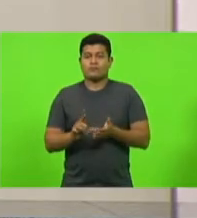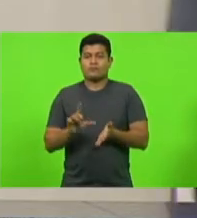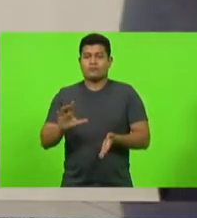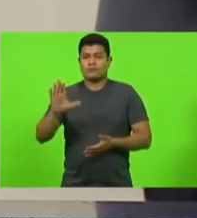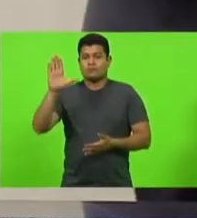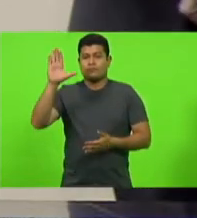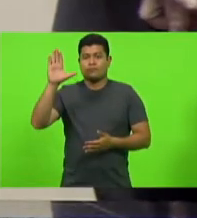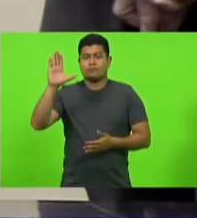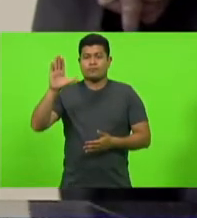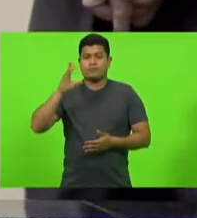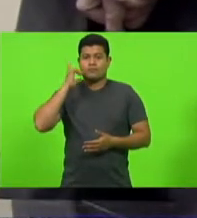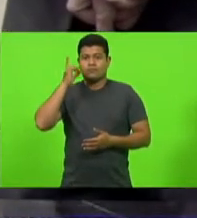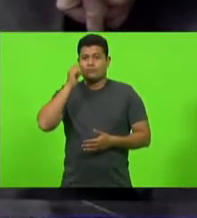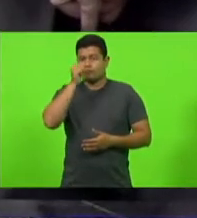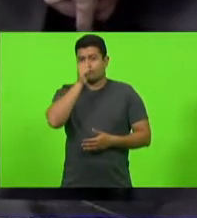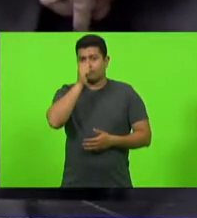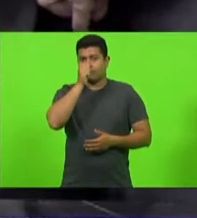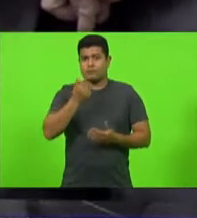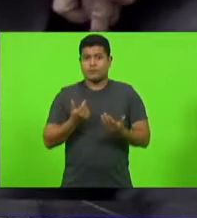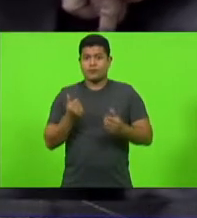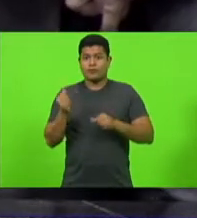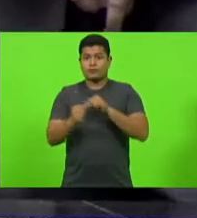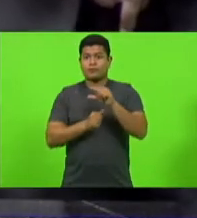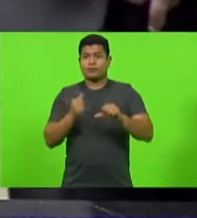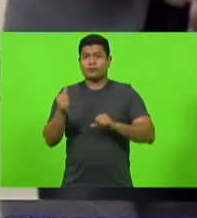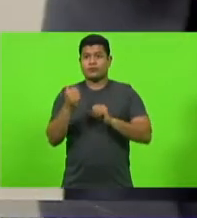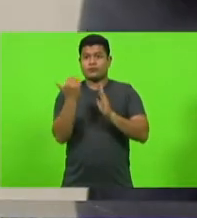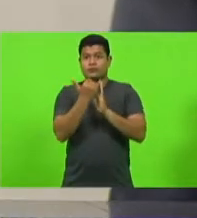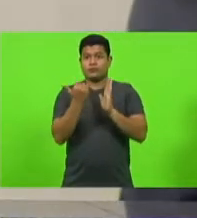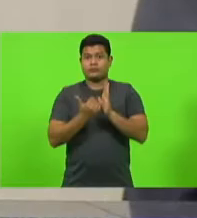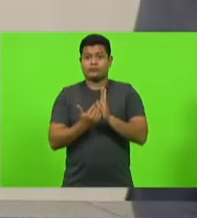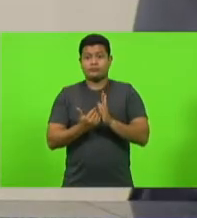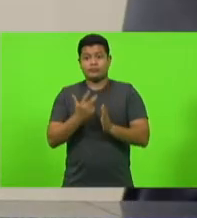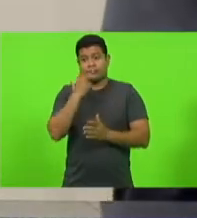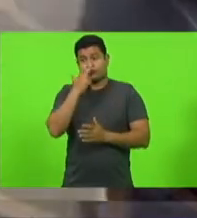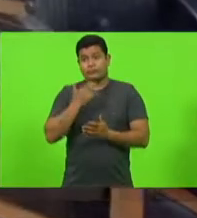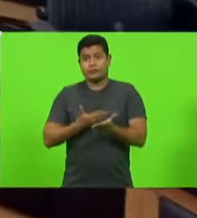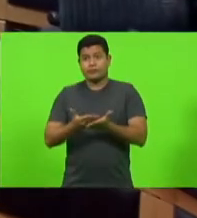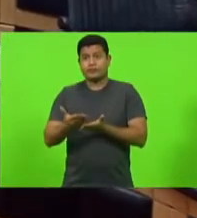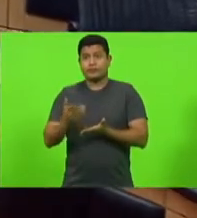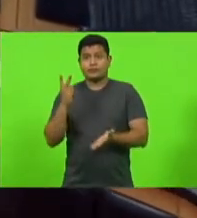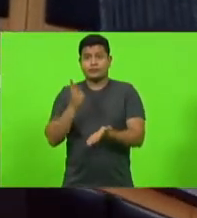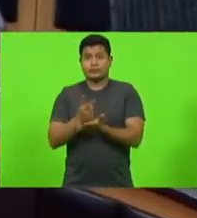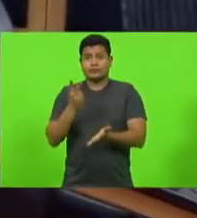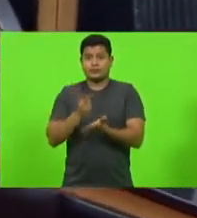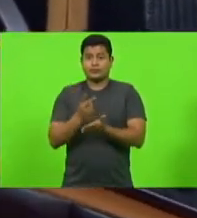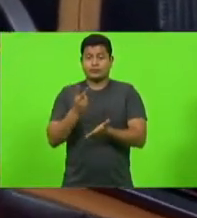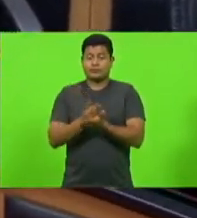ordem, deputado João. Essa inversão de pauta está começando a se tornar praxe, né, presidente? Aí a gente está